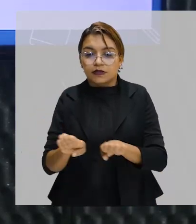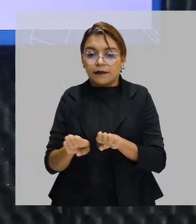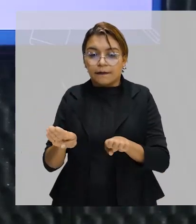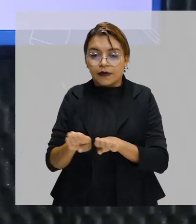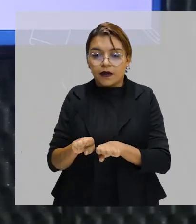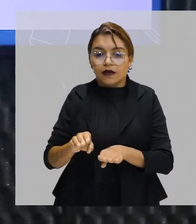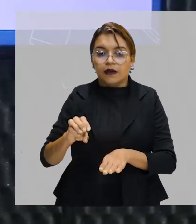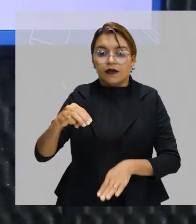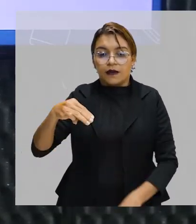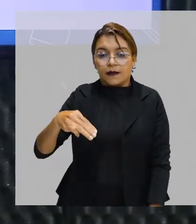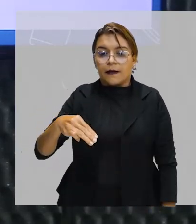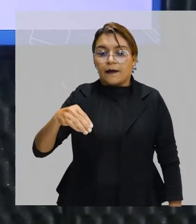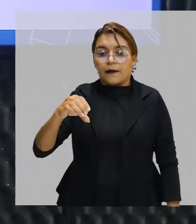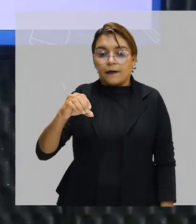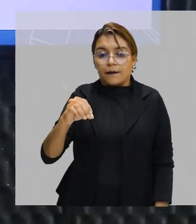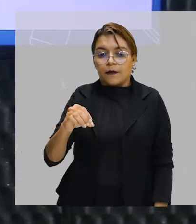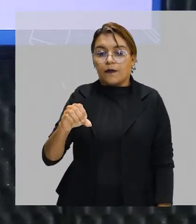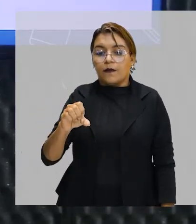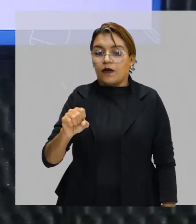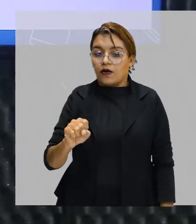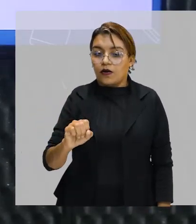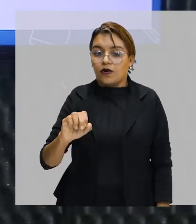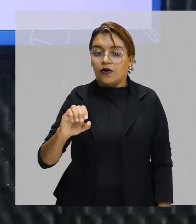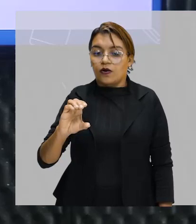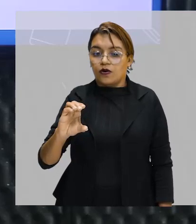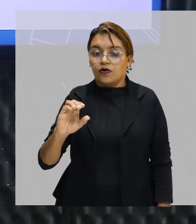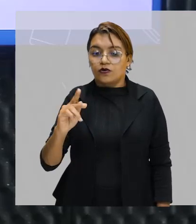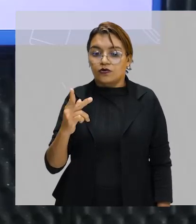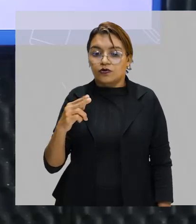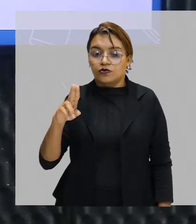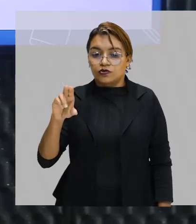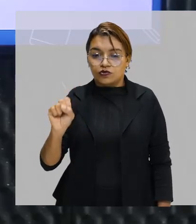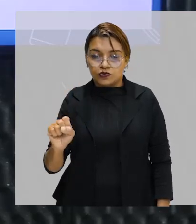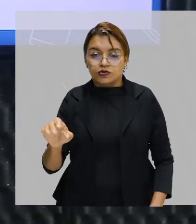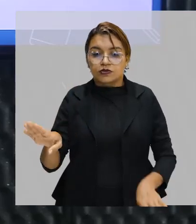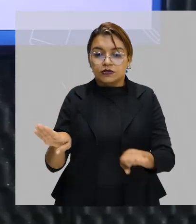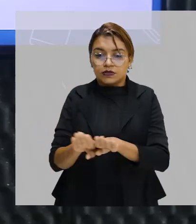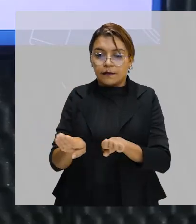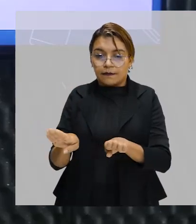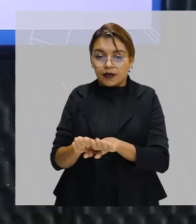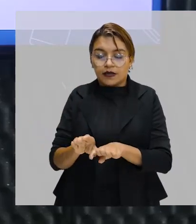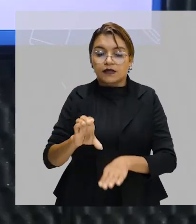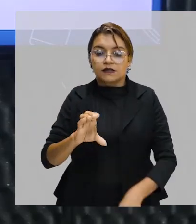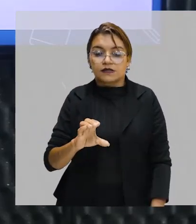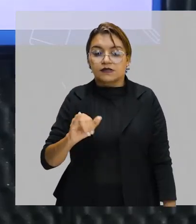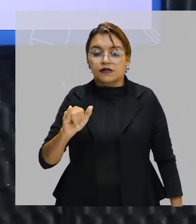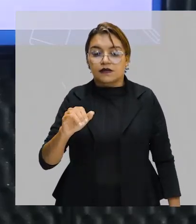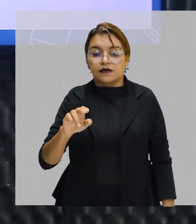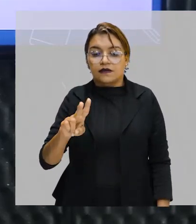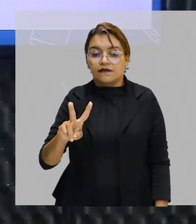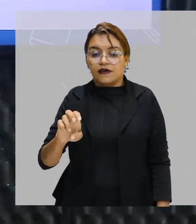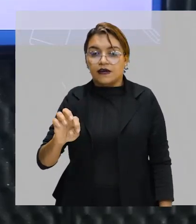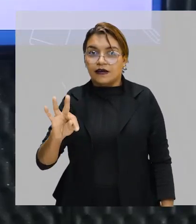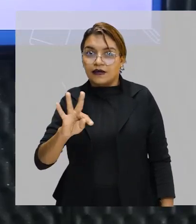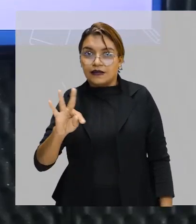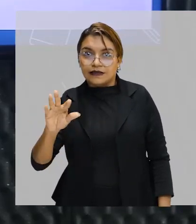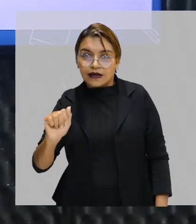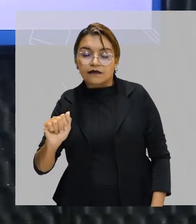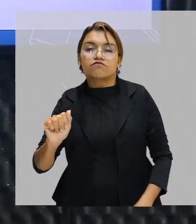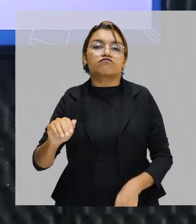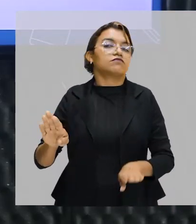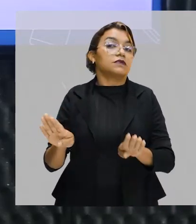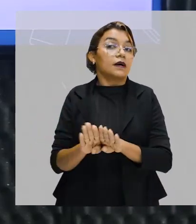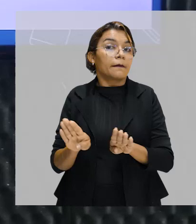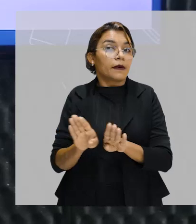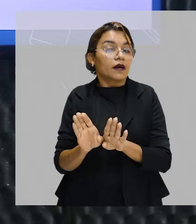do veado almiscareiro, né? E a civetona, óleo do civete, do grupo dos alcadienos.